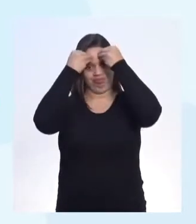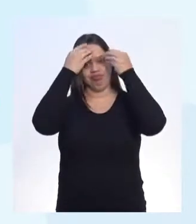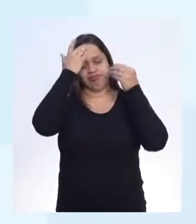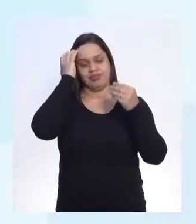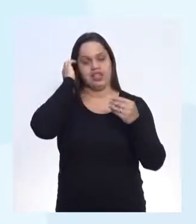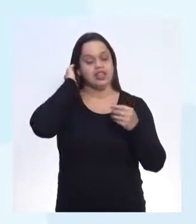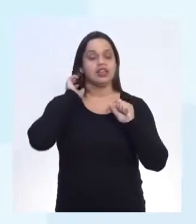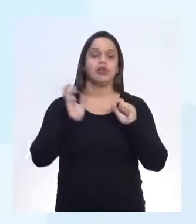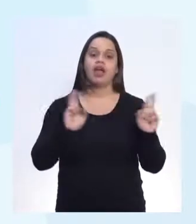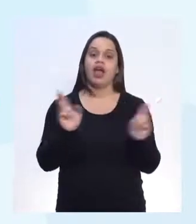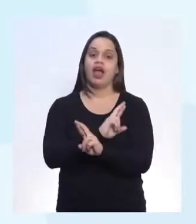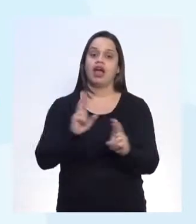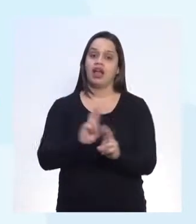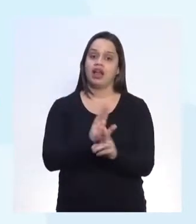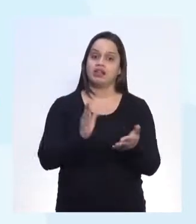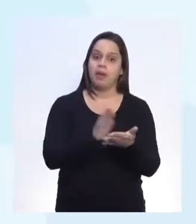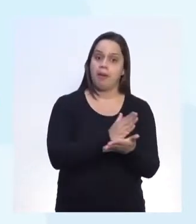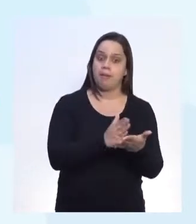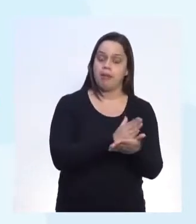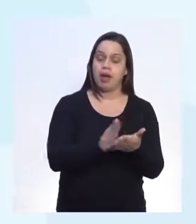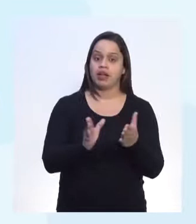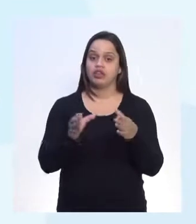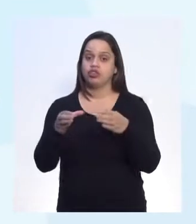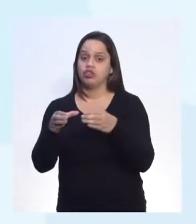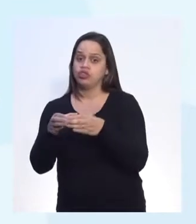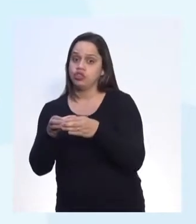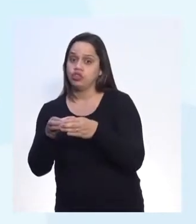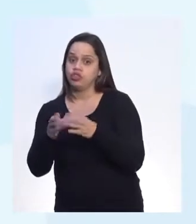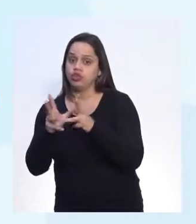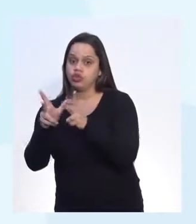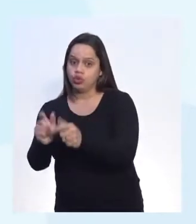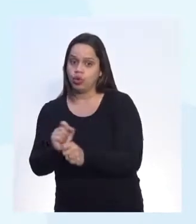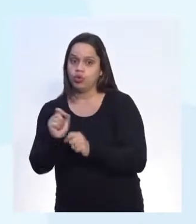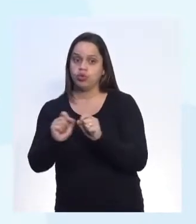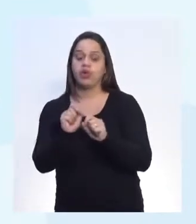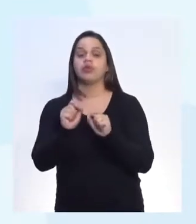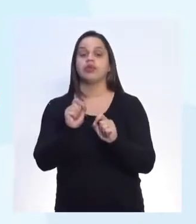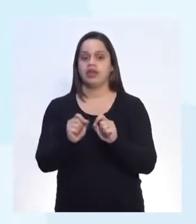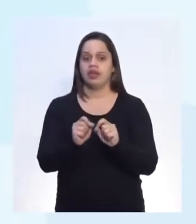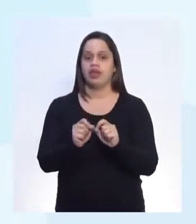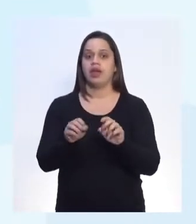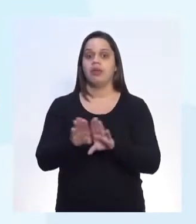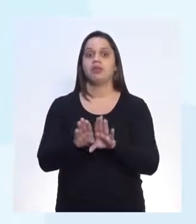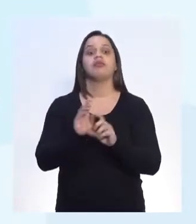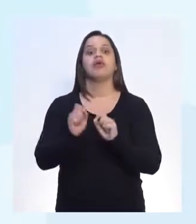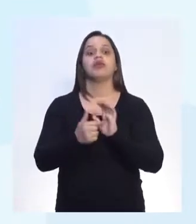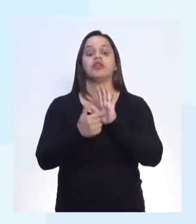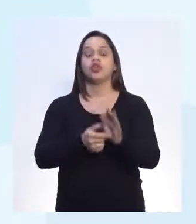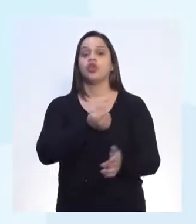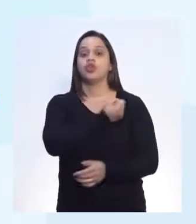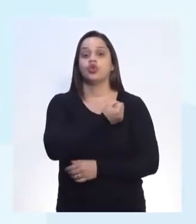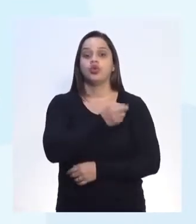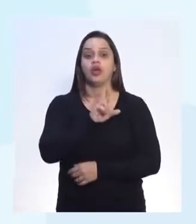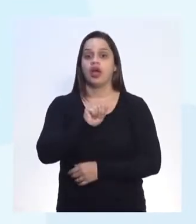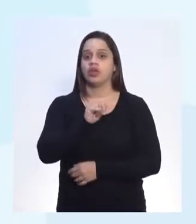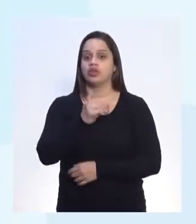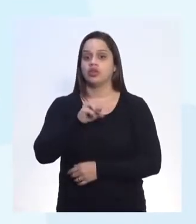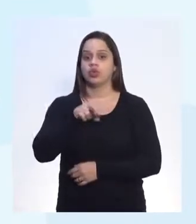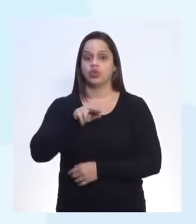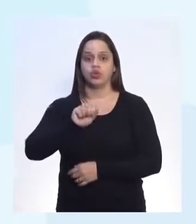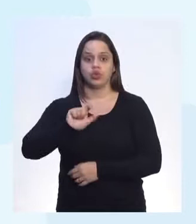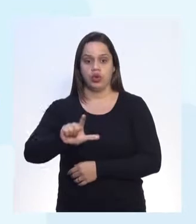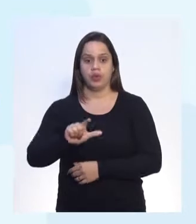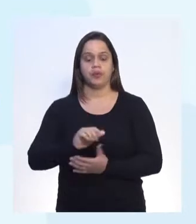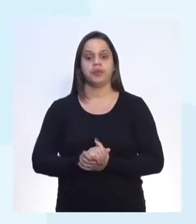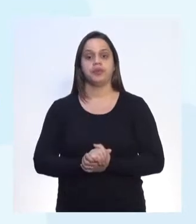e o todo pode ser representada por um número racional. Vai aparecer muito aí no decorrer da vida de vocês. E ela se